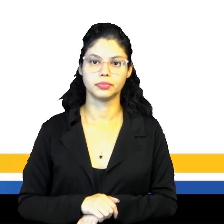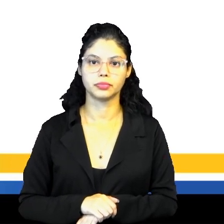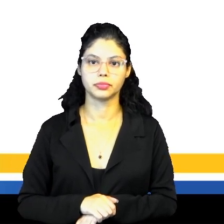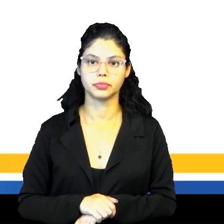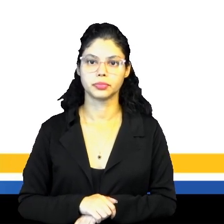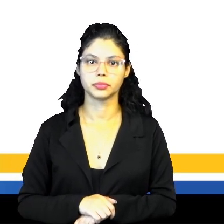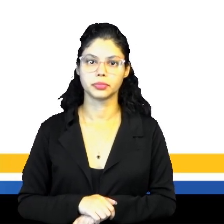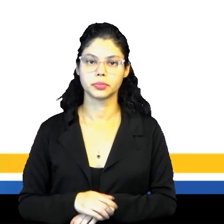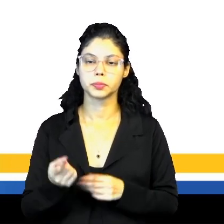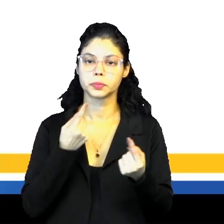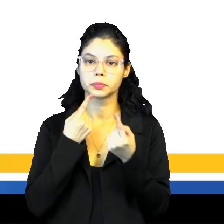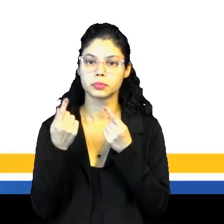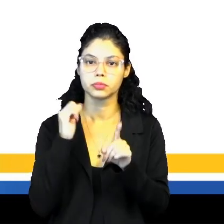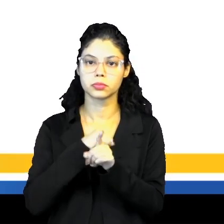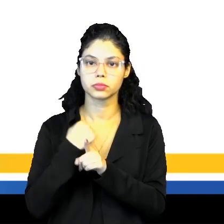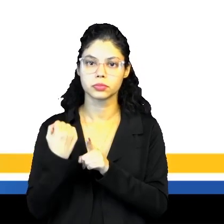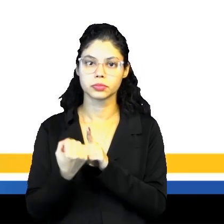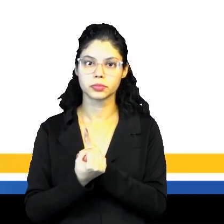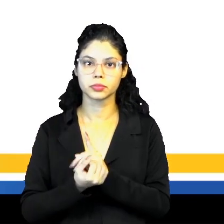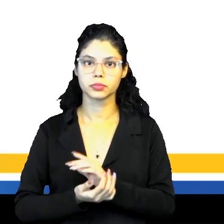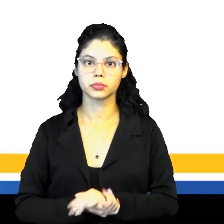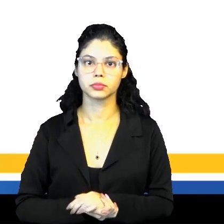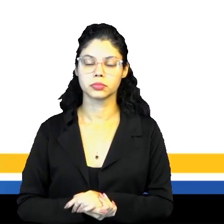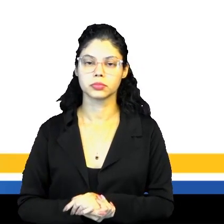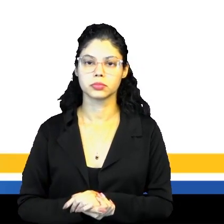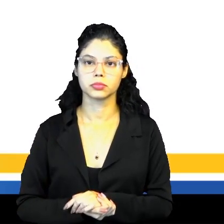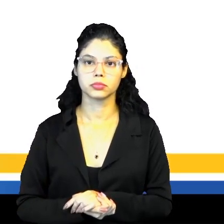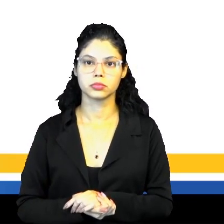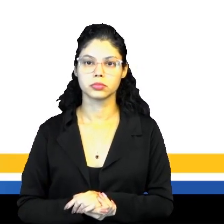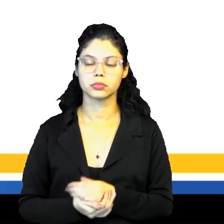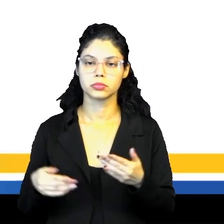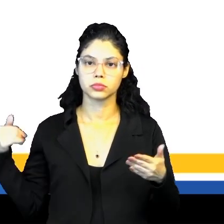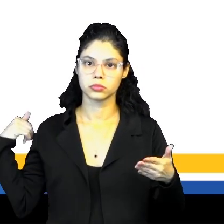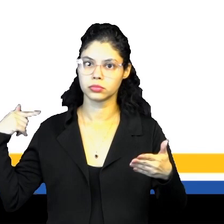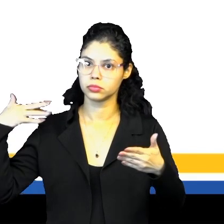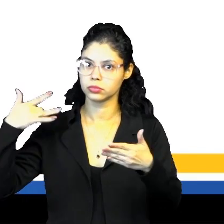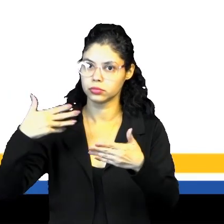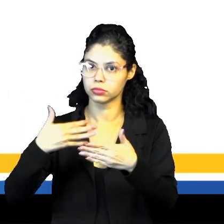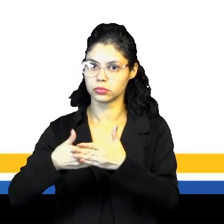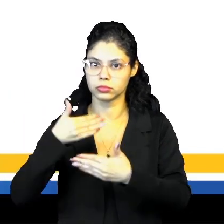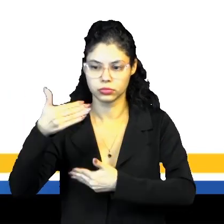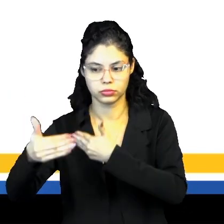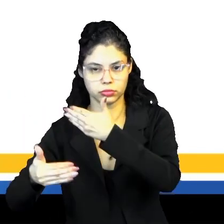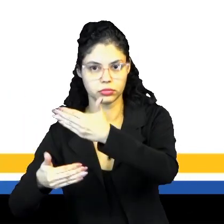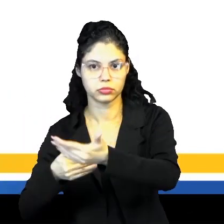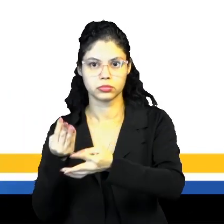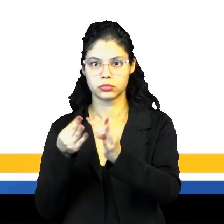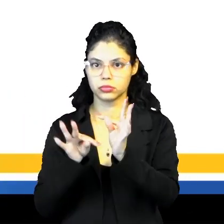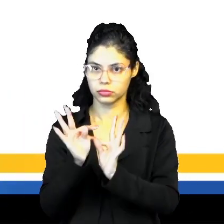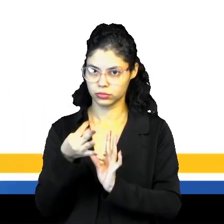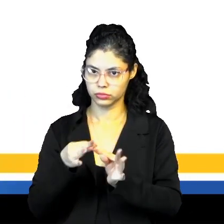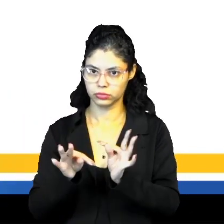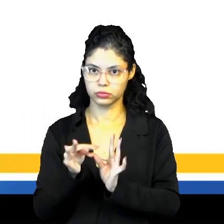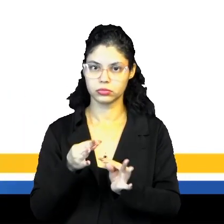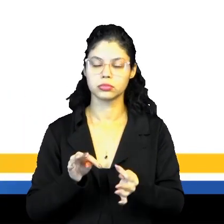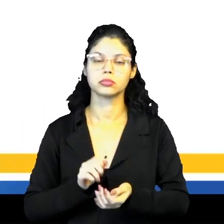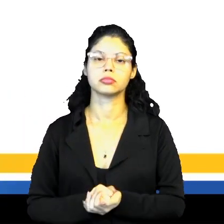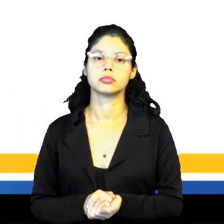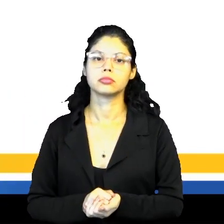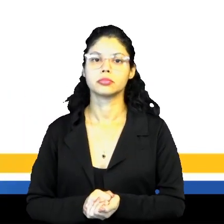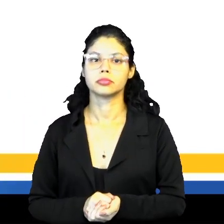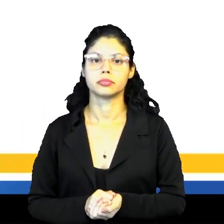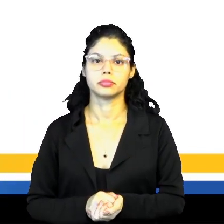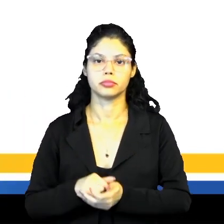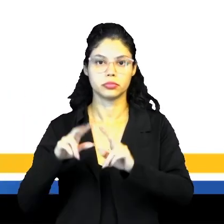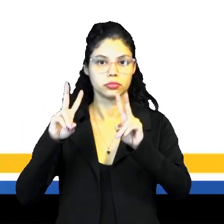para se discutir no meio social. O avanço da tecnologia, né? Que é o avanço da tecnologia, não menos